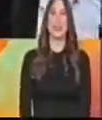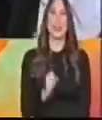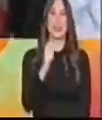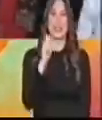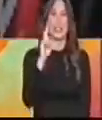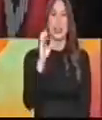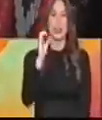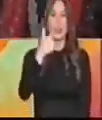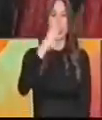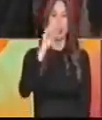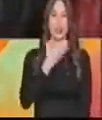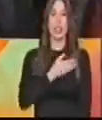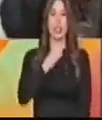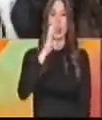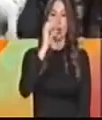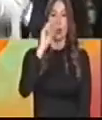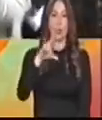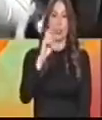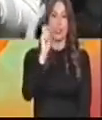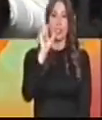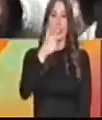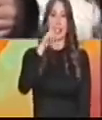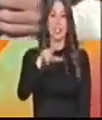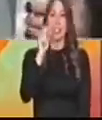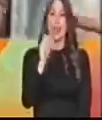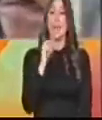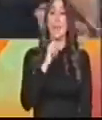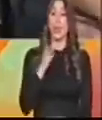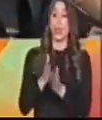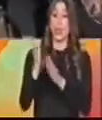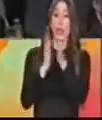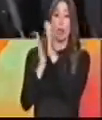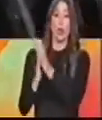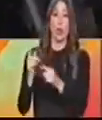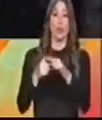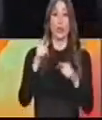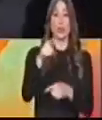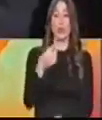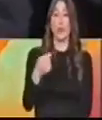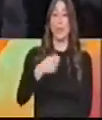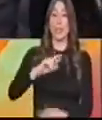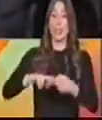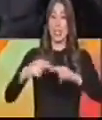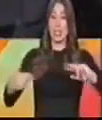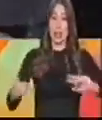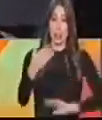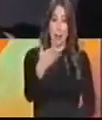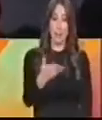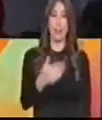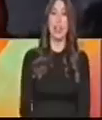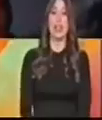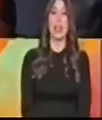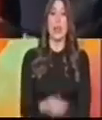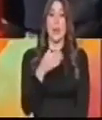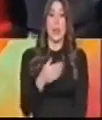E podem continuar a aplaudir agora, porque temos o Sr. Presidente da Câmara, Tonino de Sousa. Muito bom dia, bem-vindo. Bom dia. E saudamos não só esta